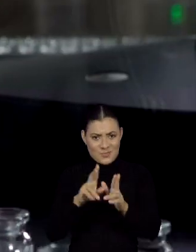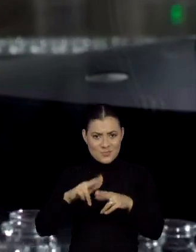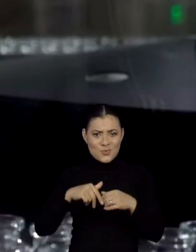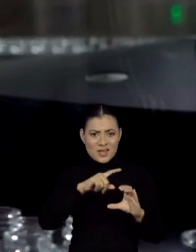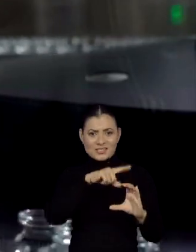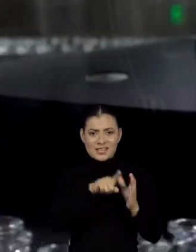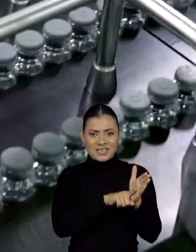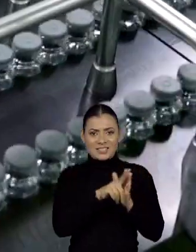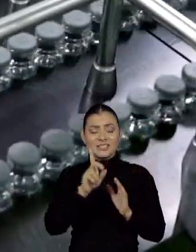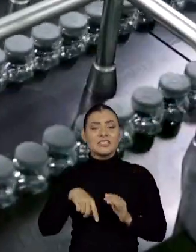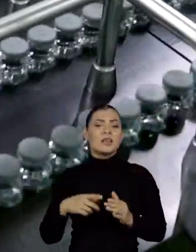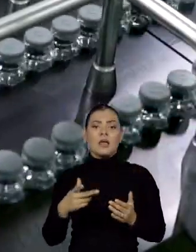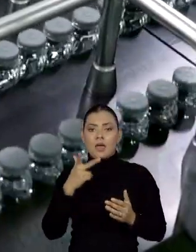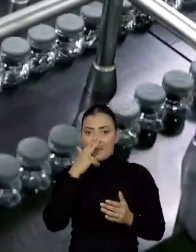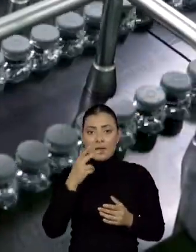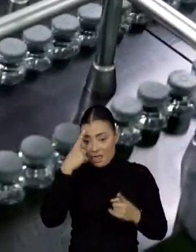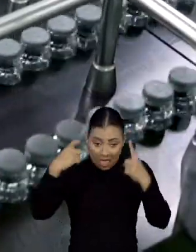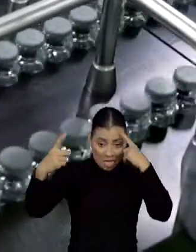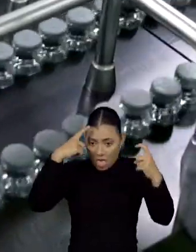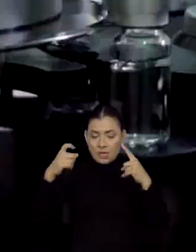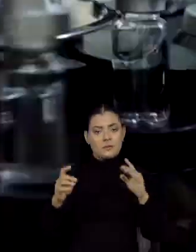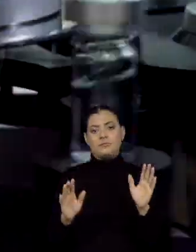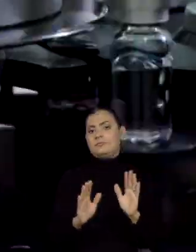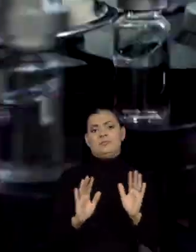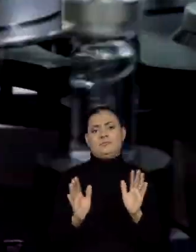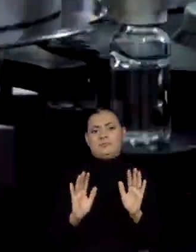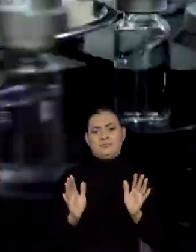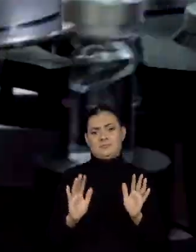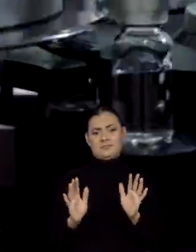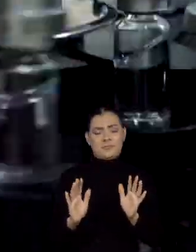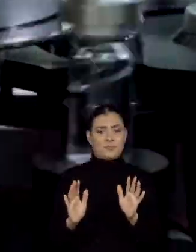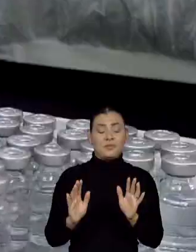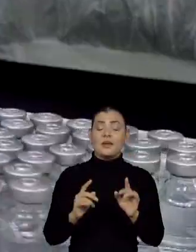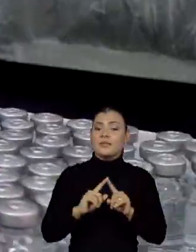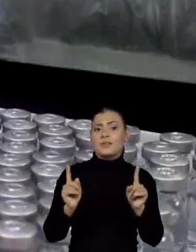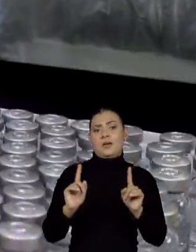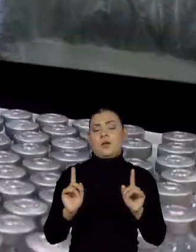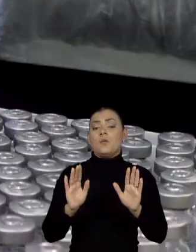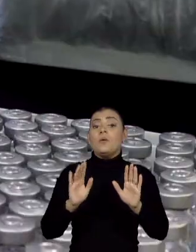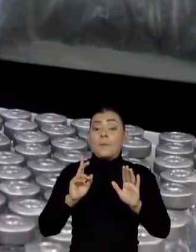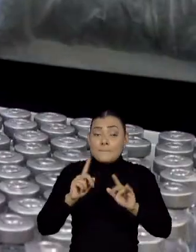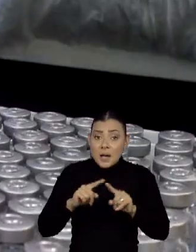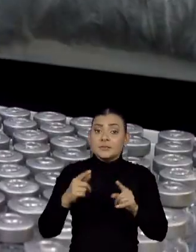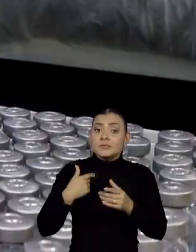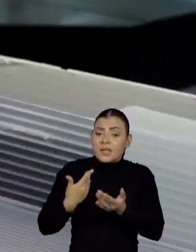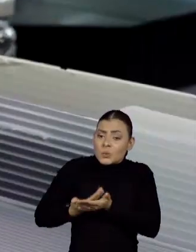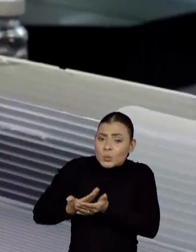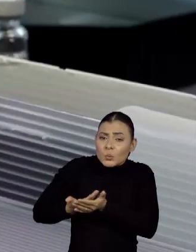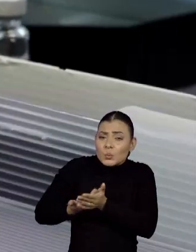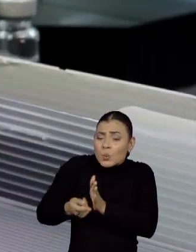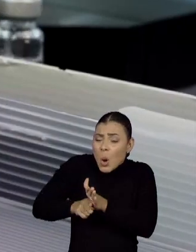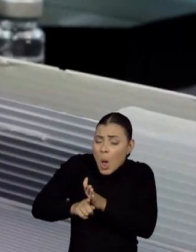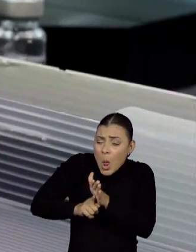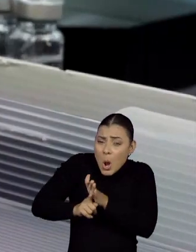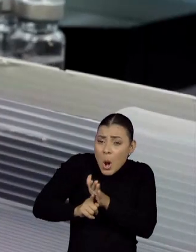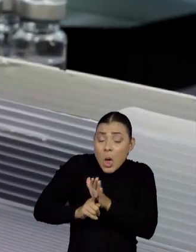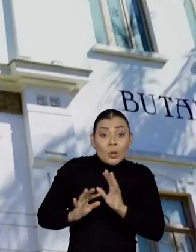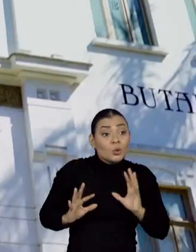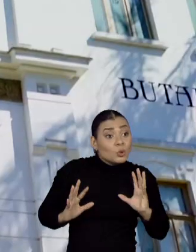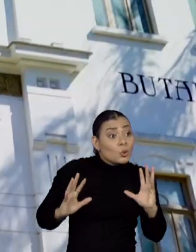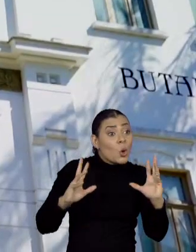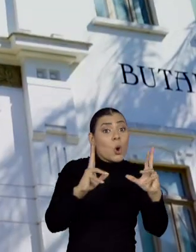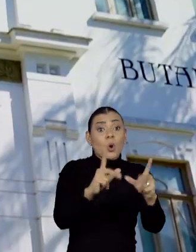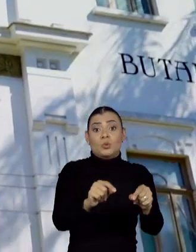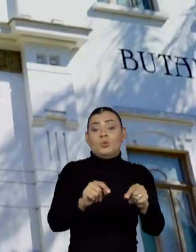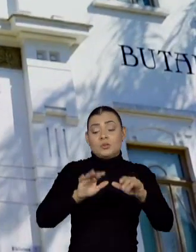são o professor Pardal que surgiu no problema em um ano resolver. Não é assim. É porque todos eles, inclusive o